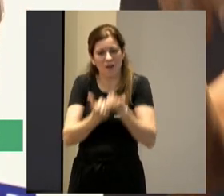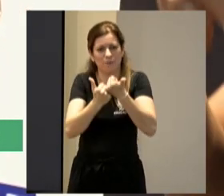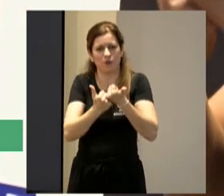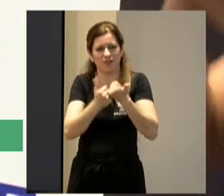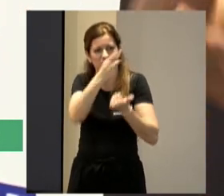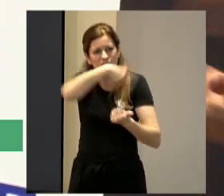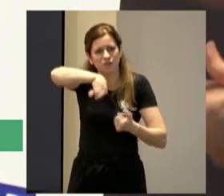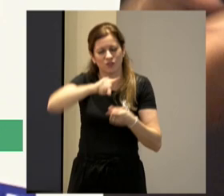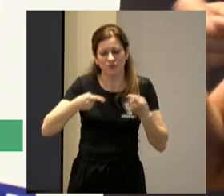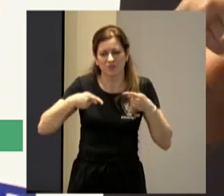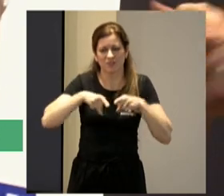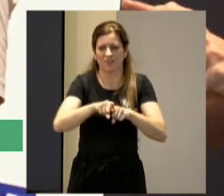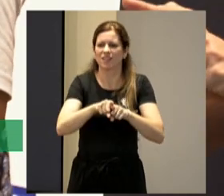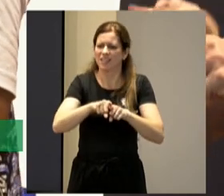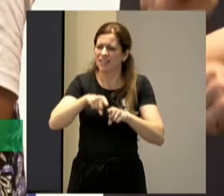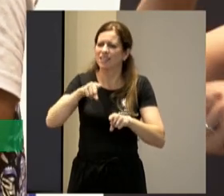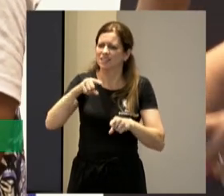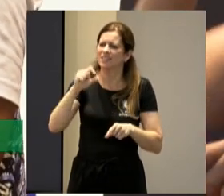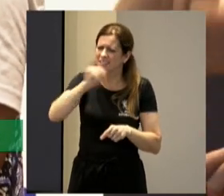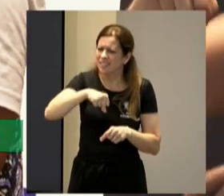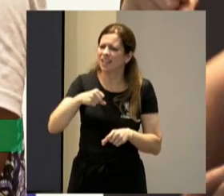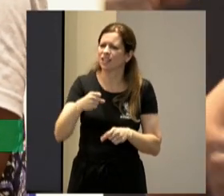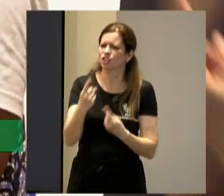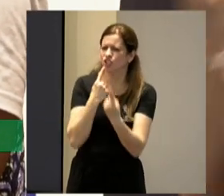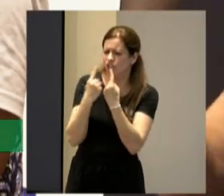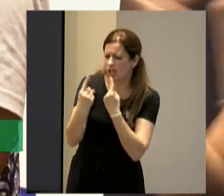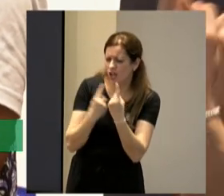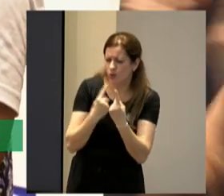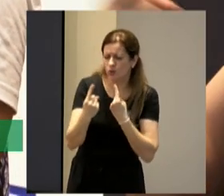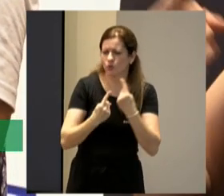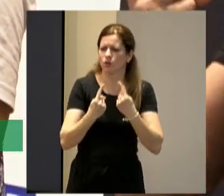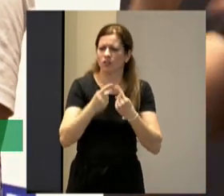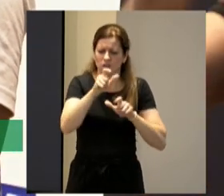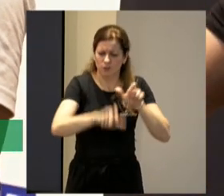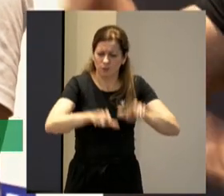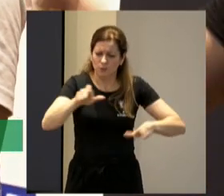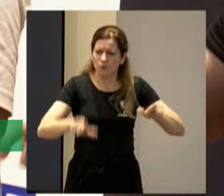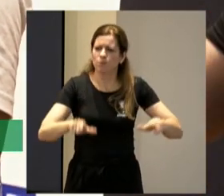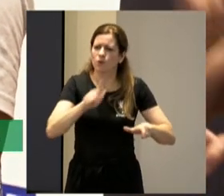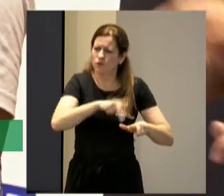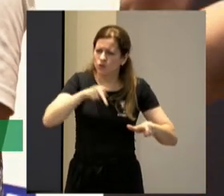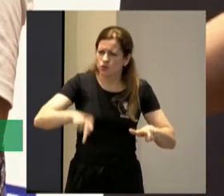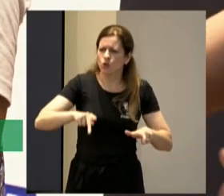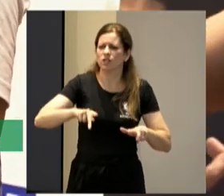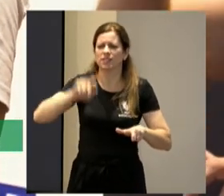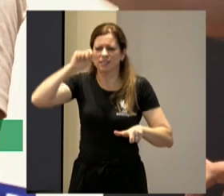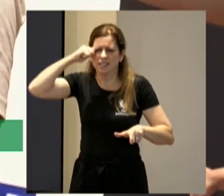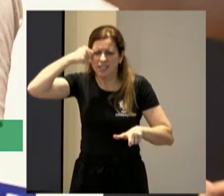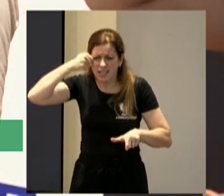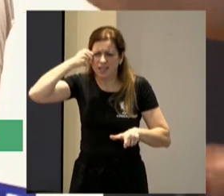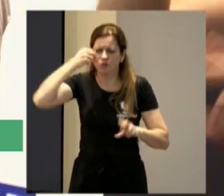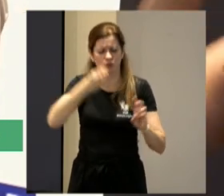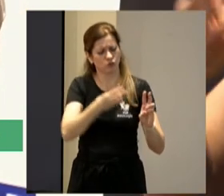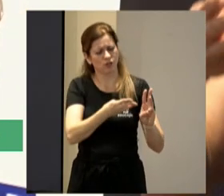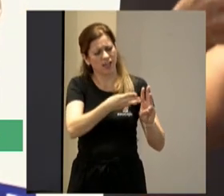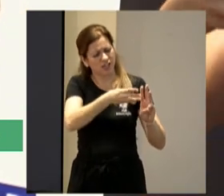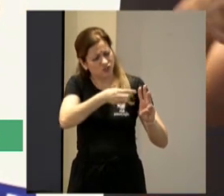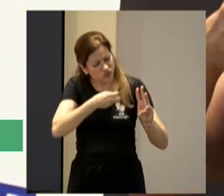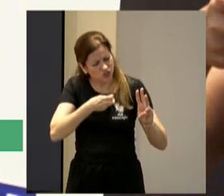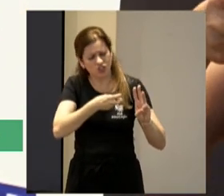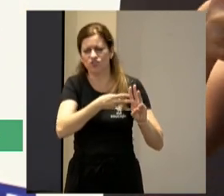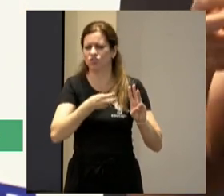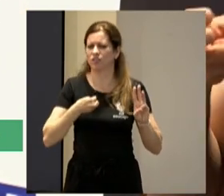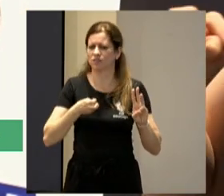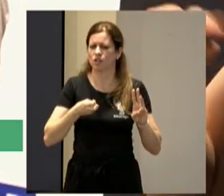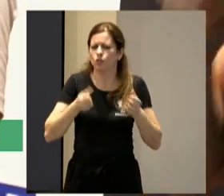que é possível dialogar com professores negros, brancos, indígenas. Eu acredito na capacidade que um professor tem